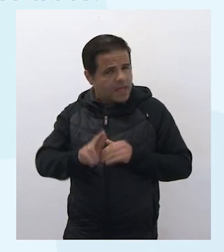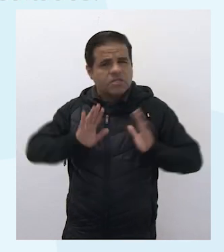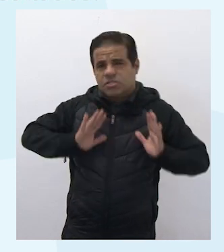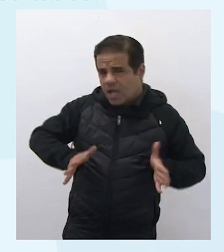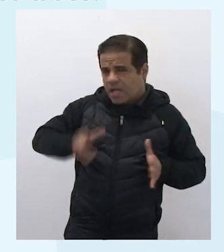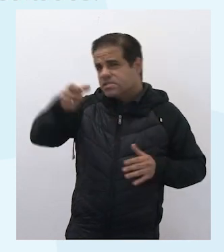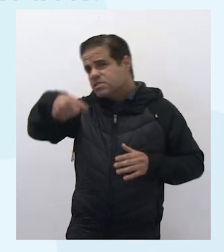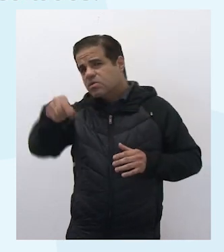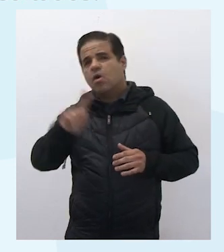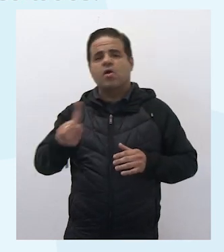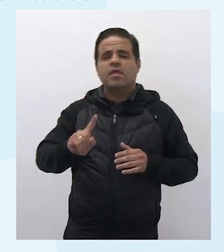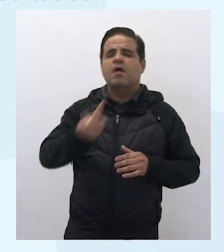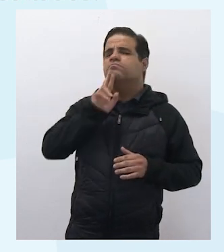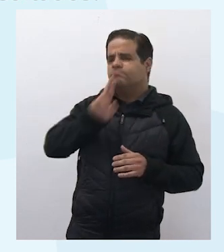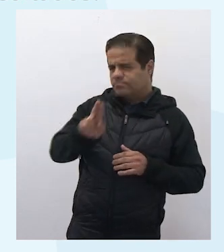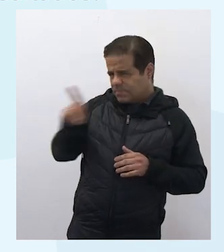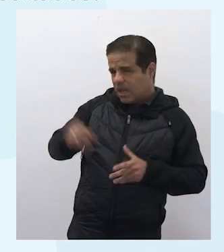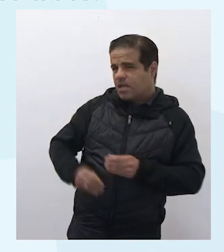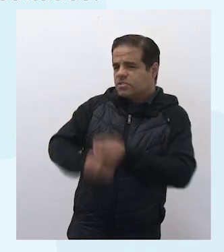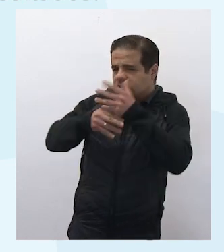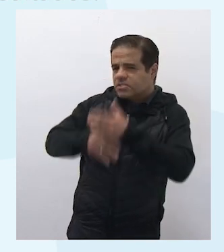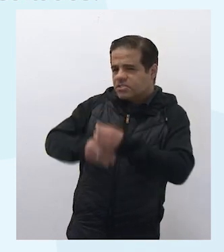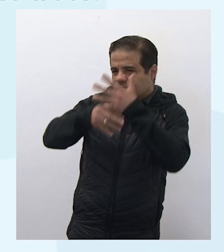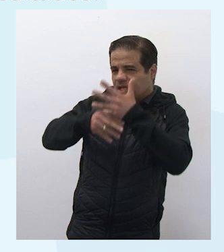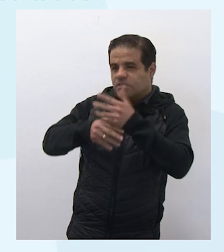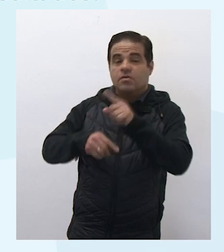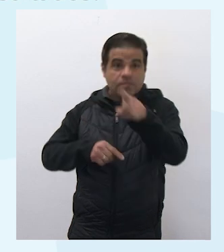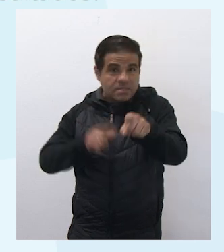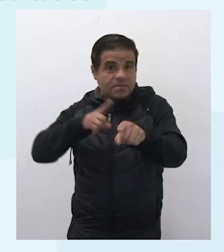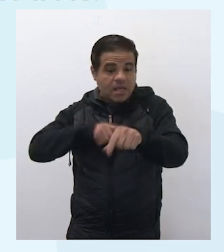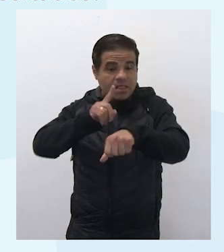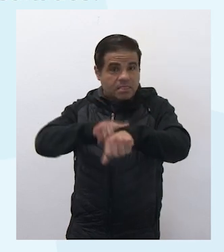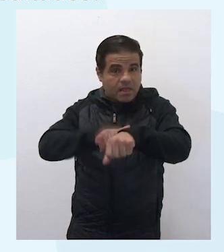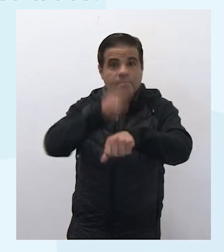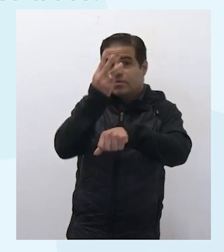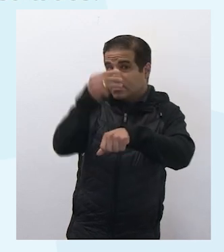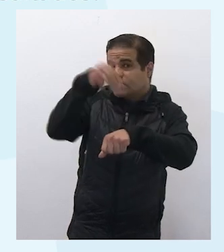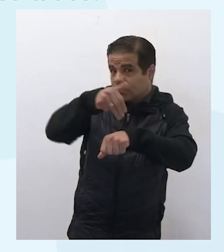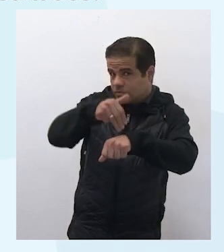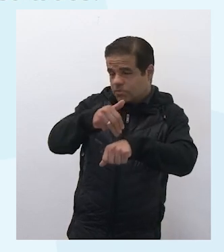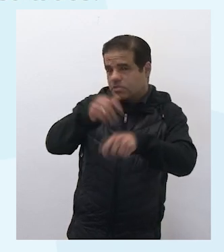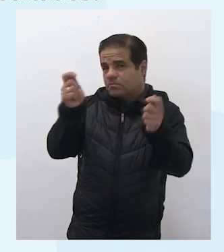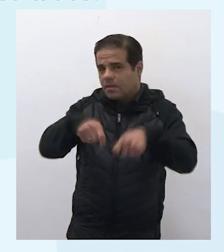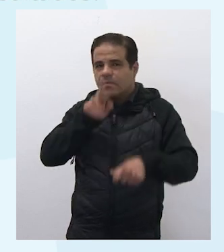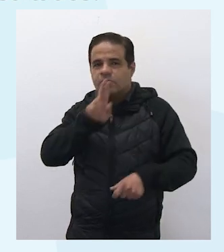Responde para a gente lá no nosso chat. Vocês terão 3 minutinhos para isso.